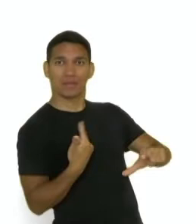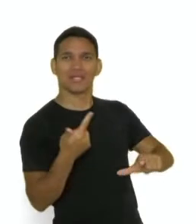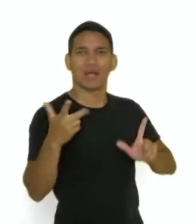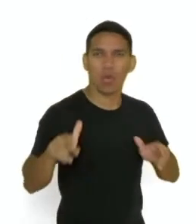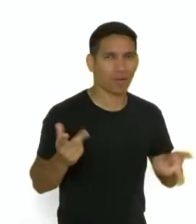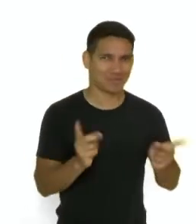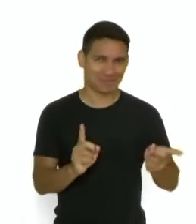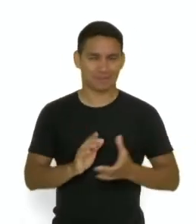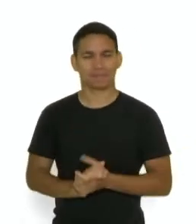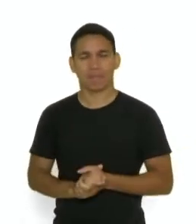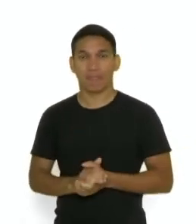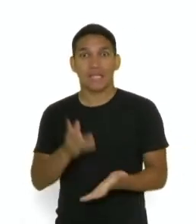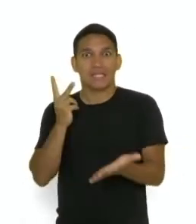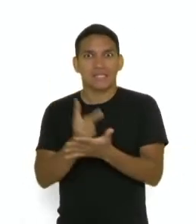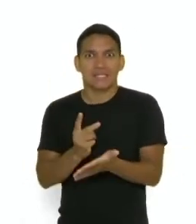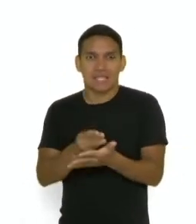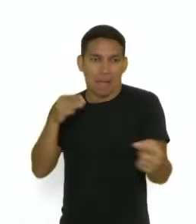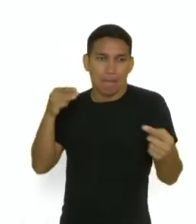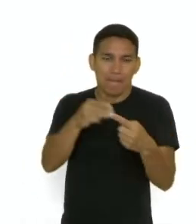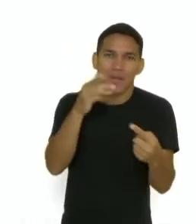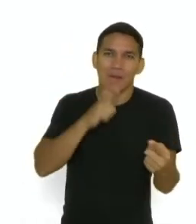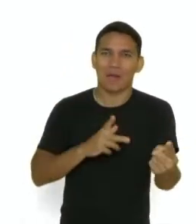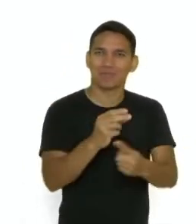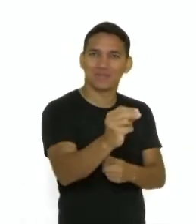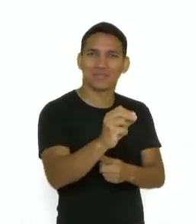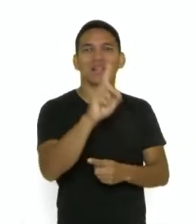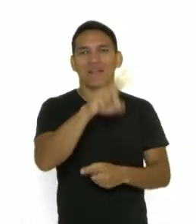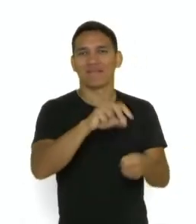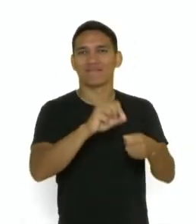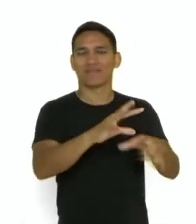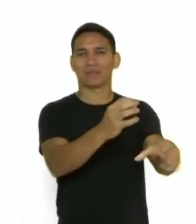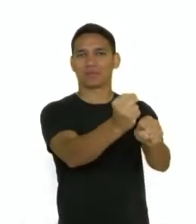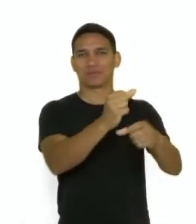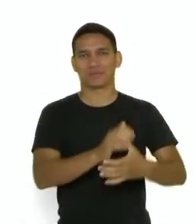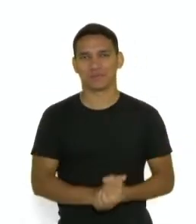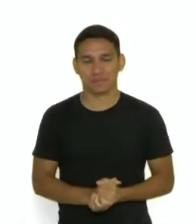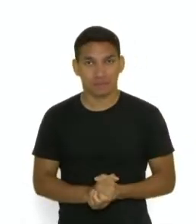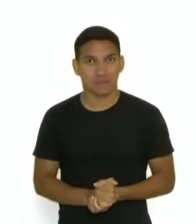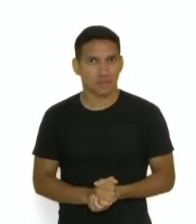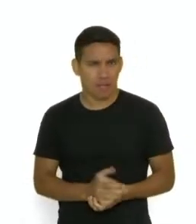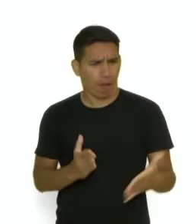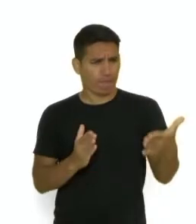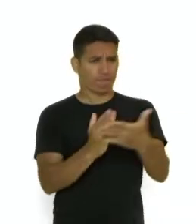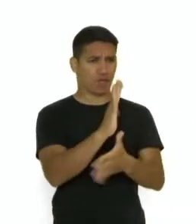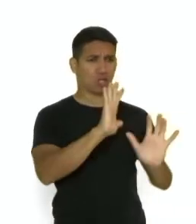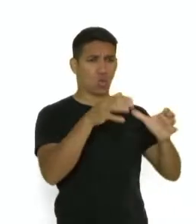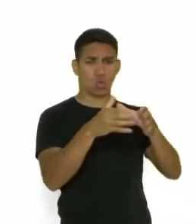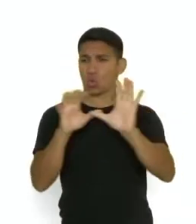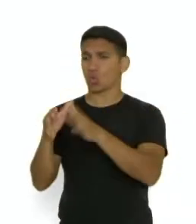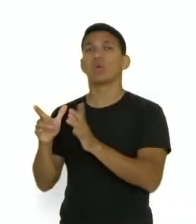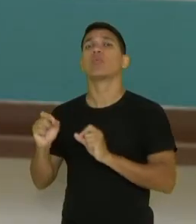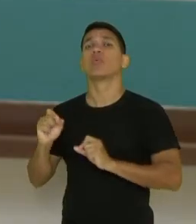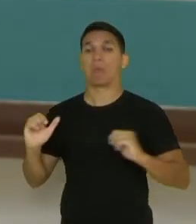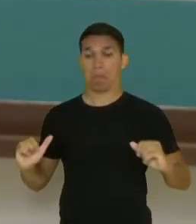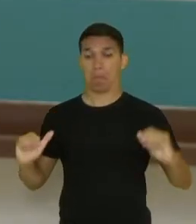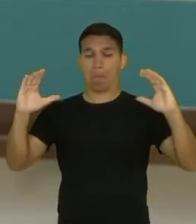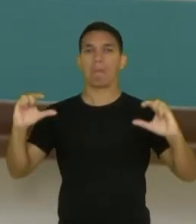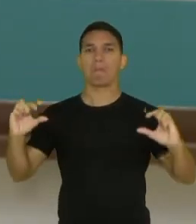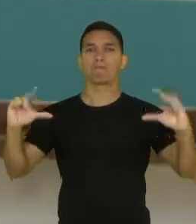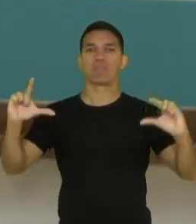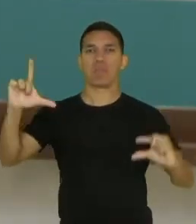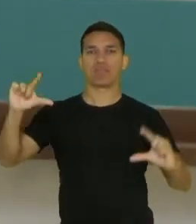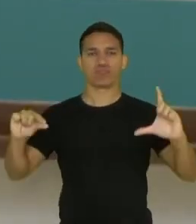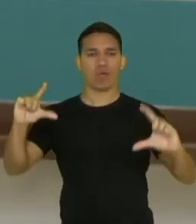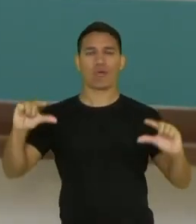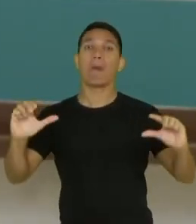toda vez que a meta é penetrada nós marcamos o ponto vence a equipe que obtiver a maior pontuação